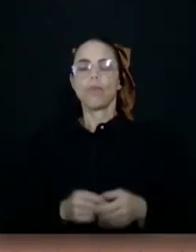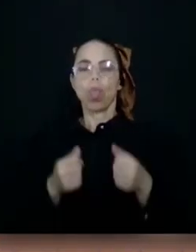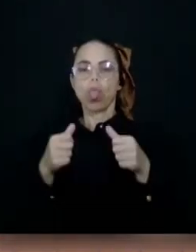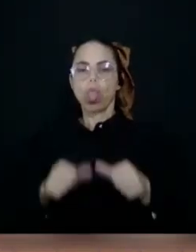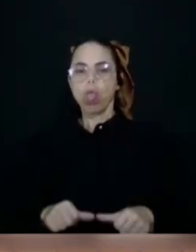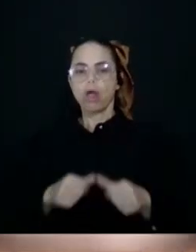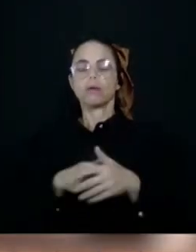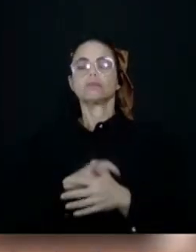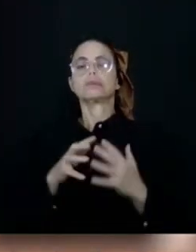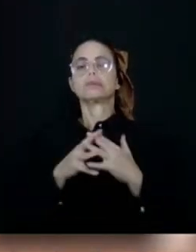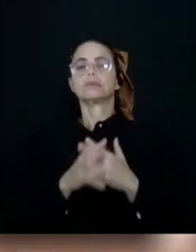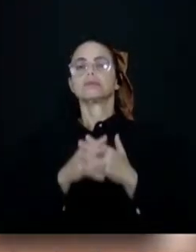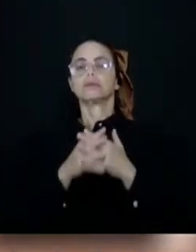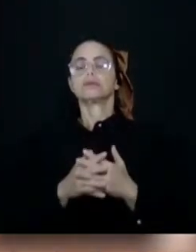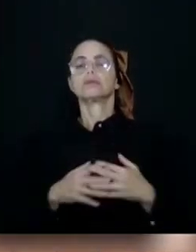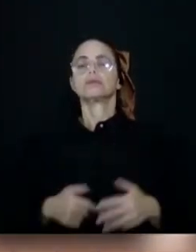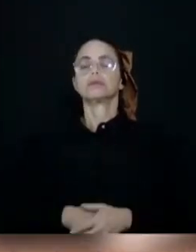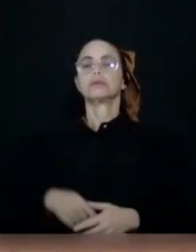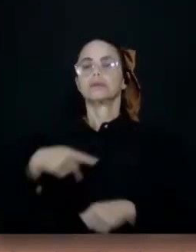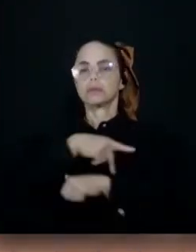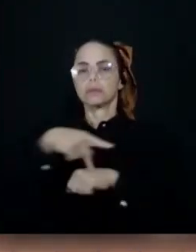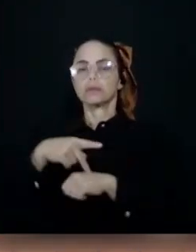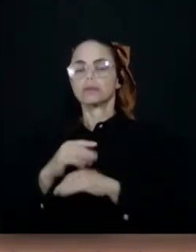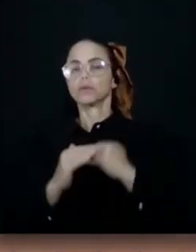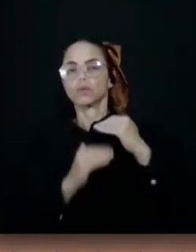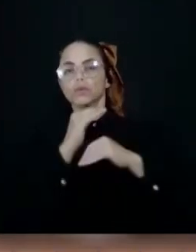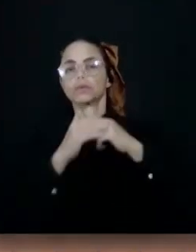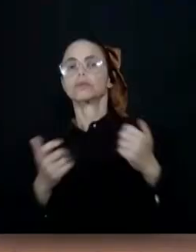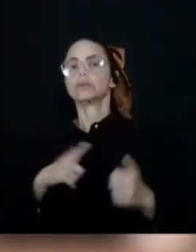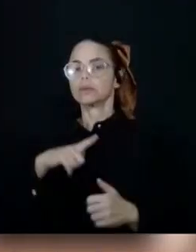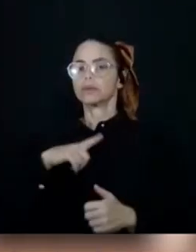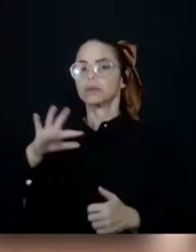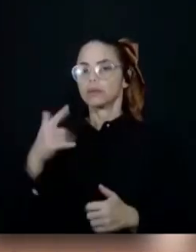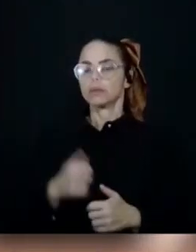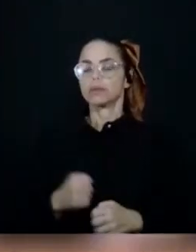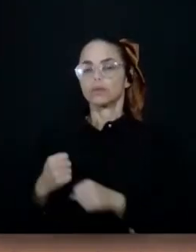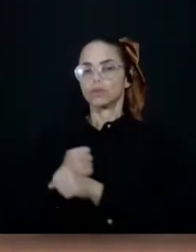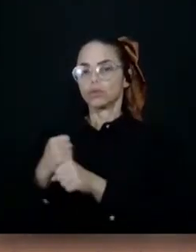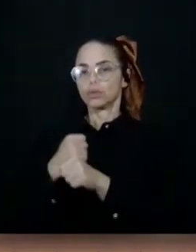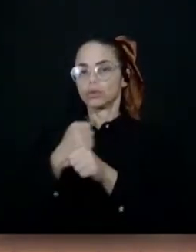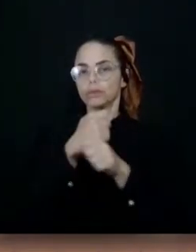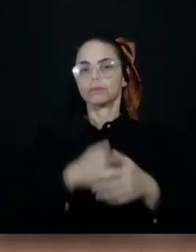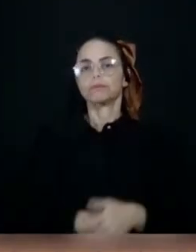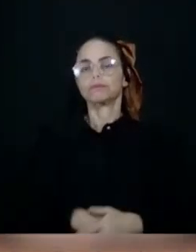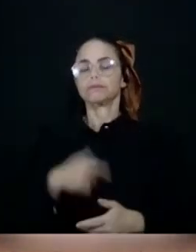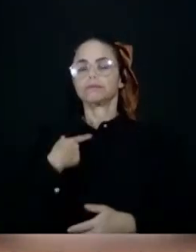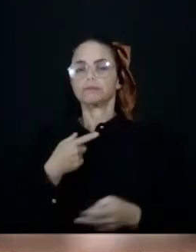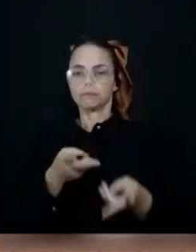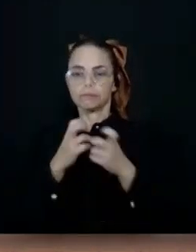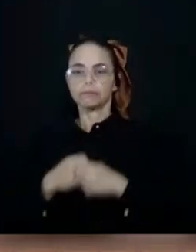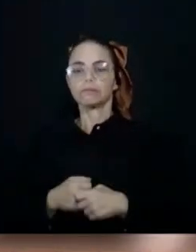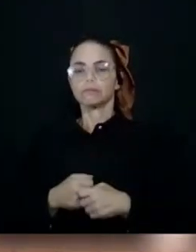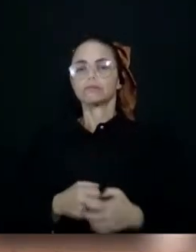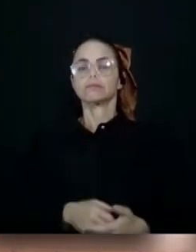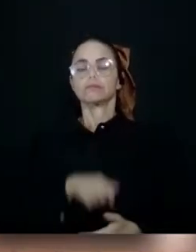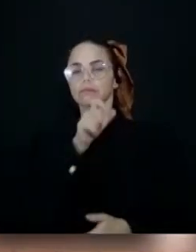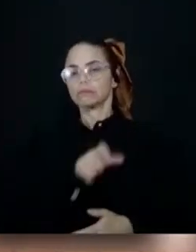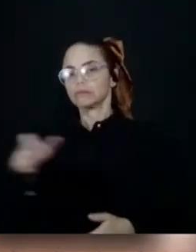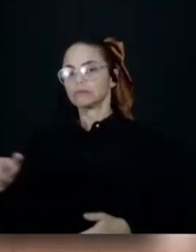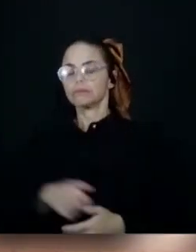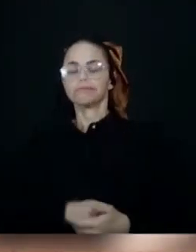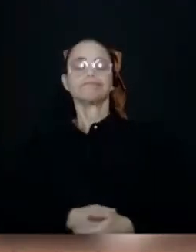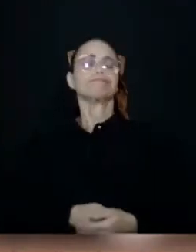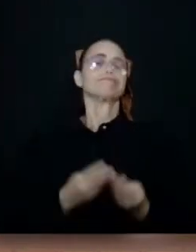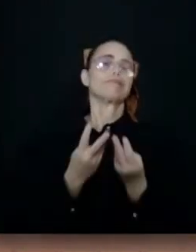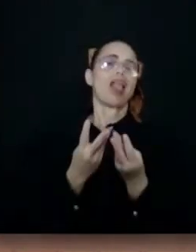crítica no nosso país, embora avanços tenham acontecido nos últimos anos, mas a gente vê pessoas em situação de muita